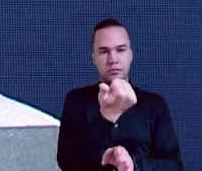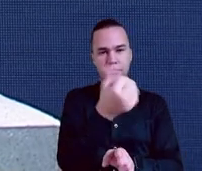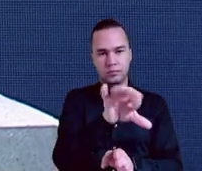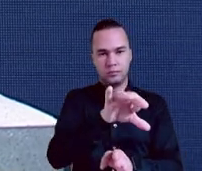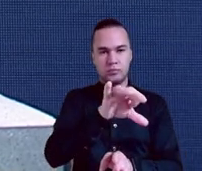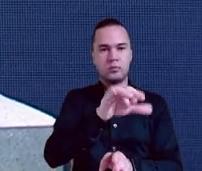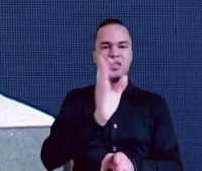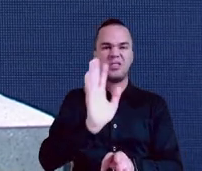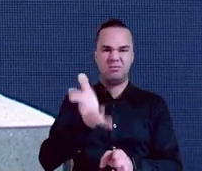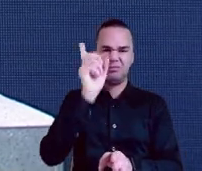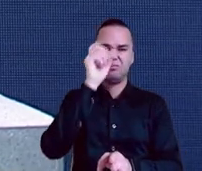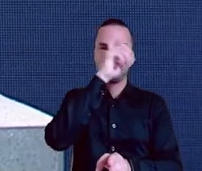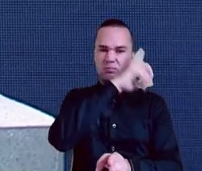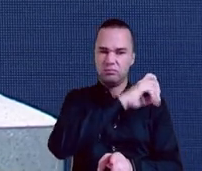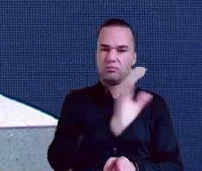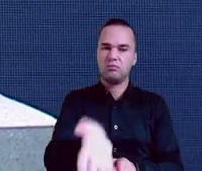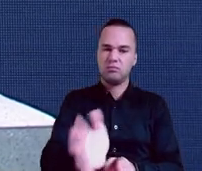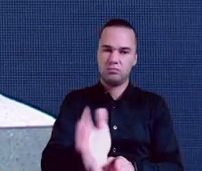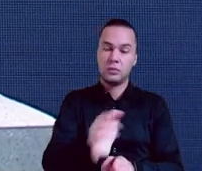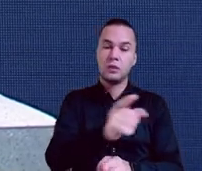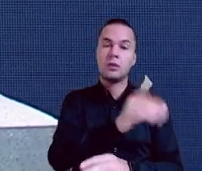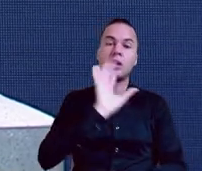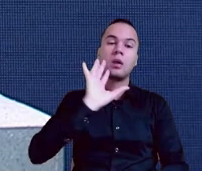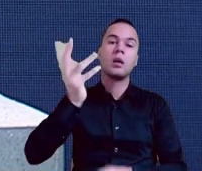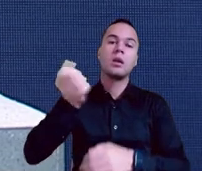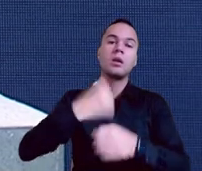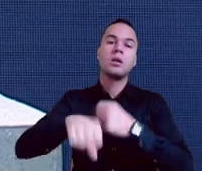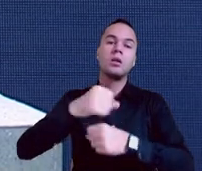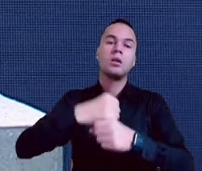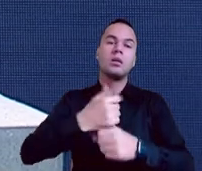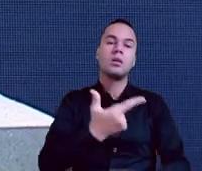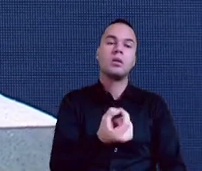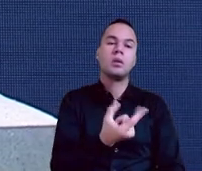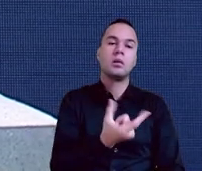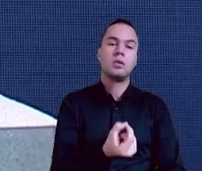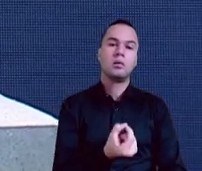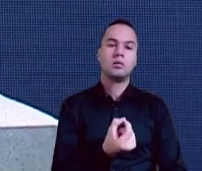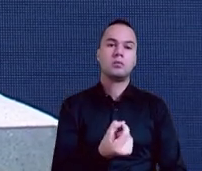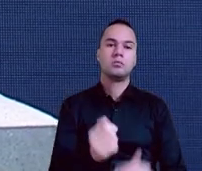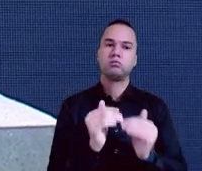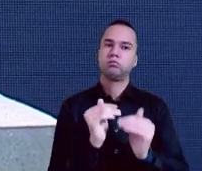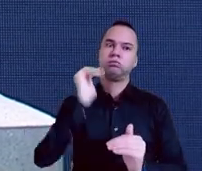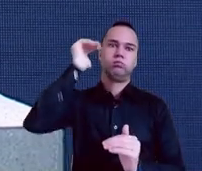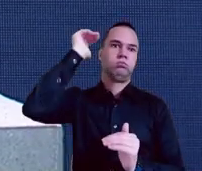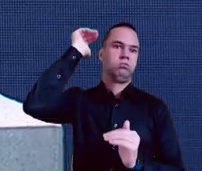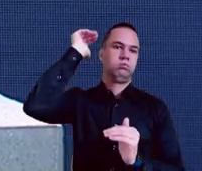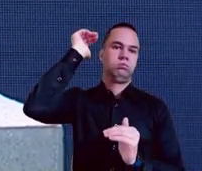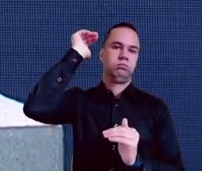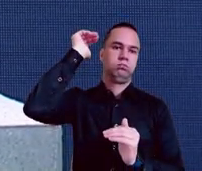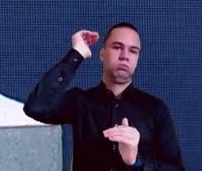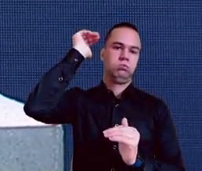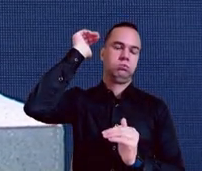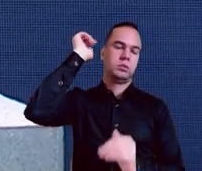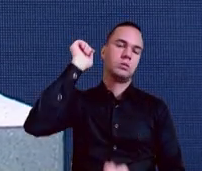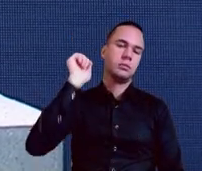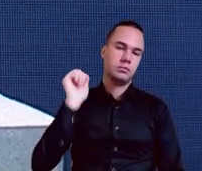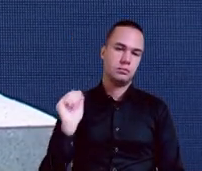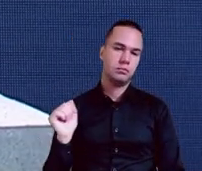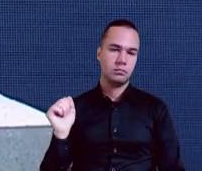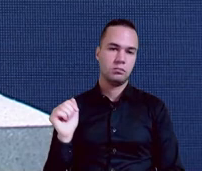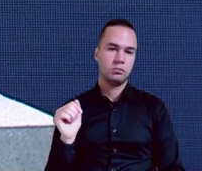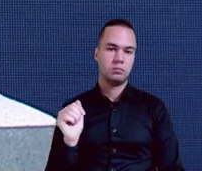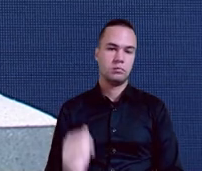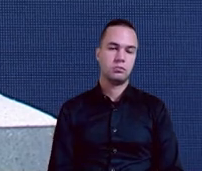puxado né Mas o que aconteceu em 2020 foi realmente esse precificação muito alta Então até puxada pela bolsa